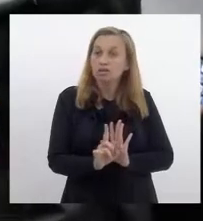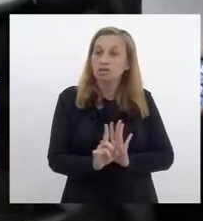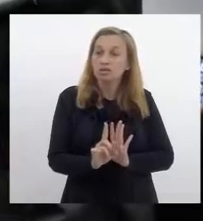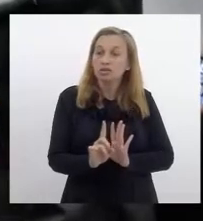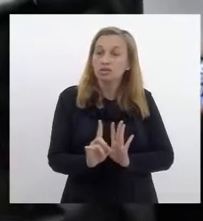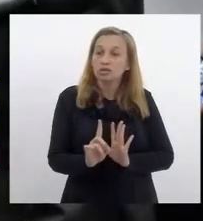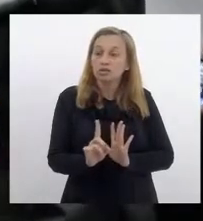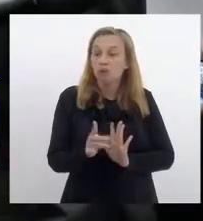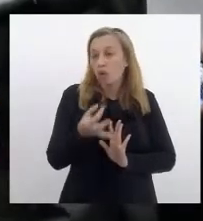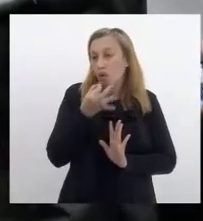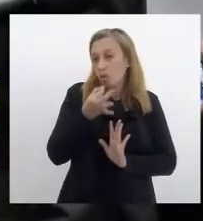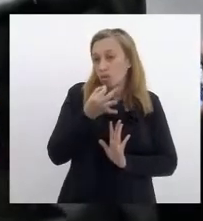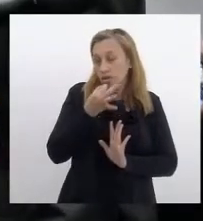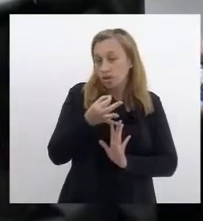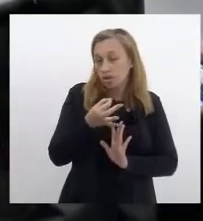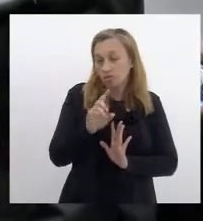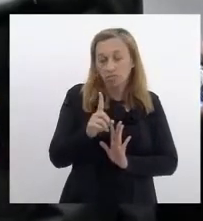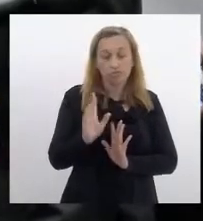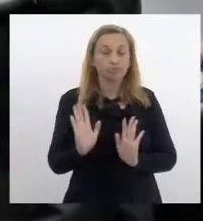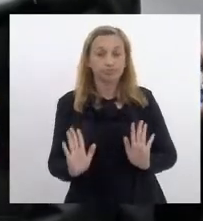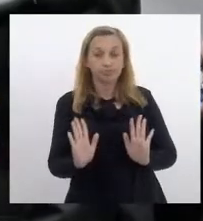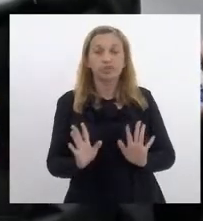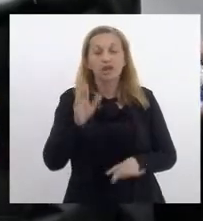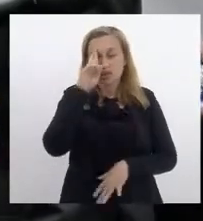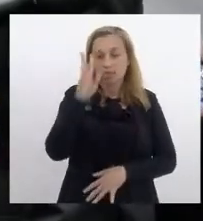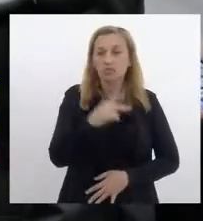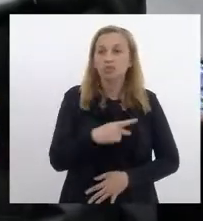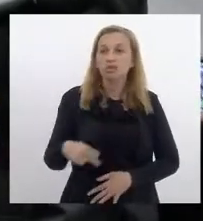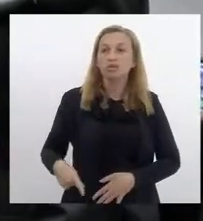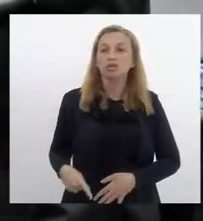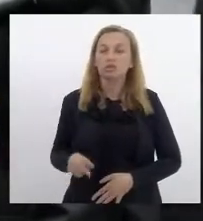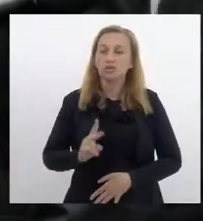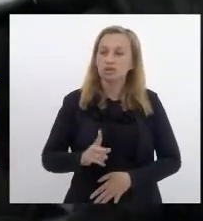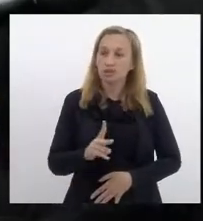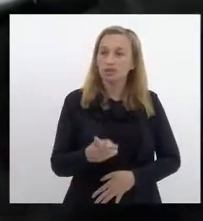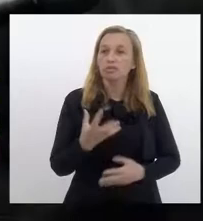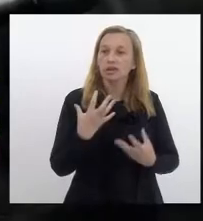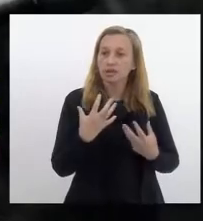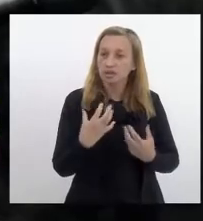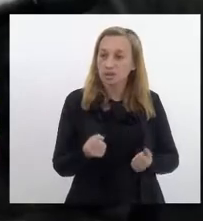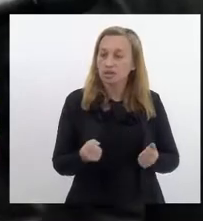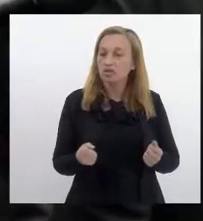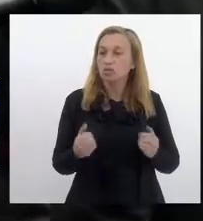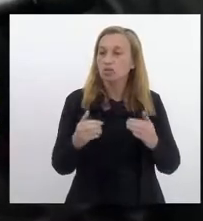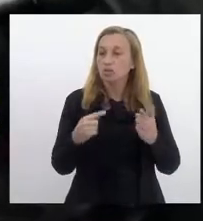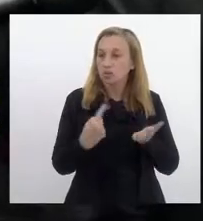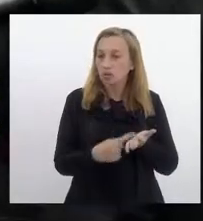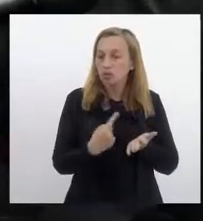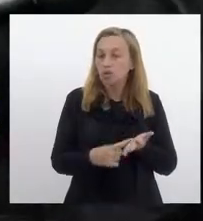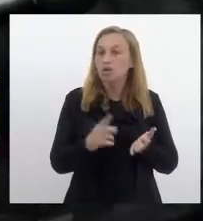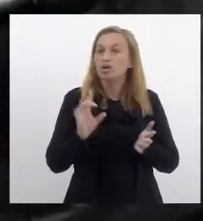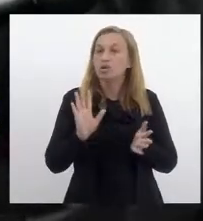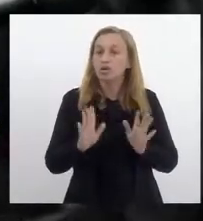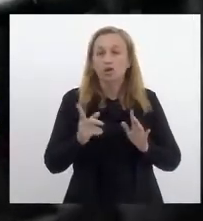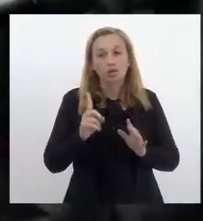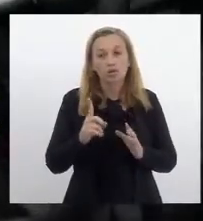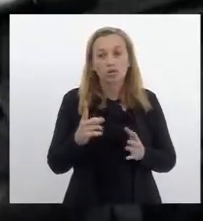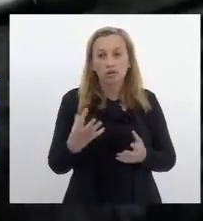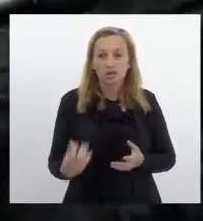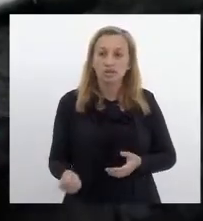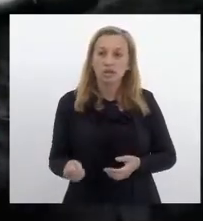a argumentação. Senhor presidente, eu sou sempre a favor de compor. A única coisa que não